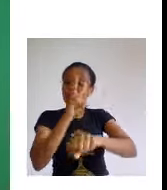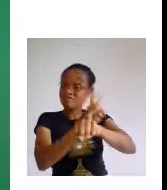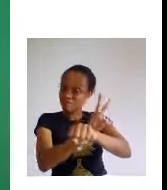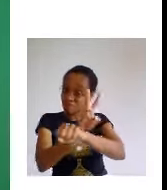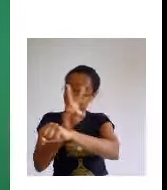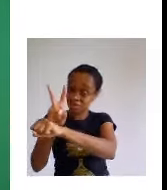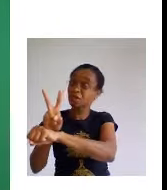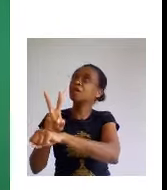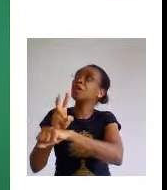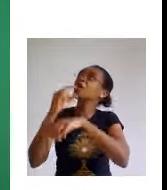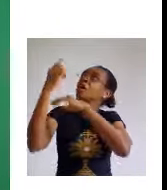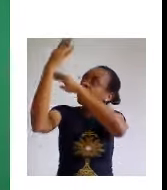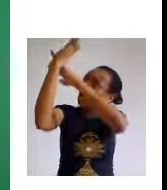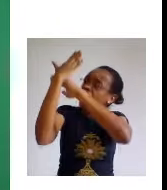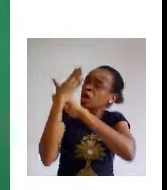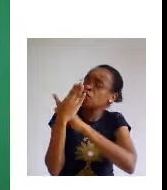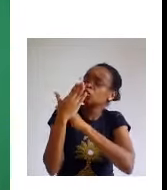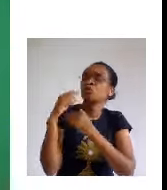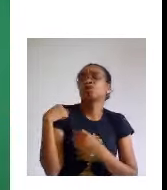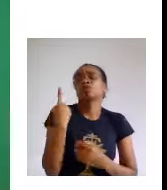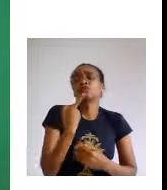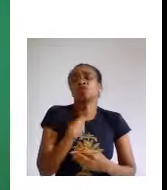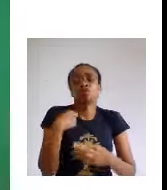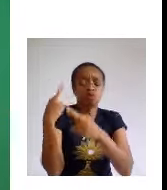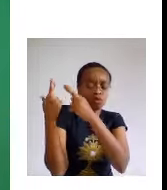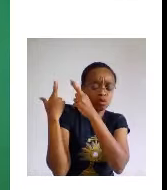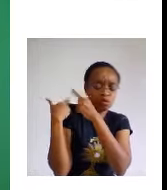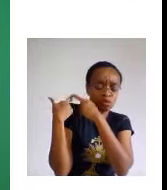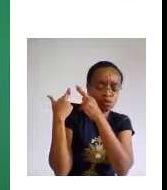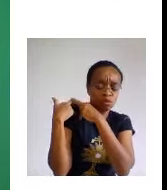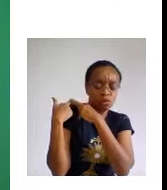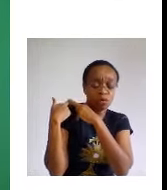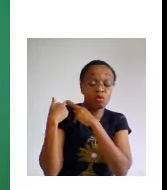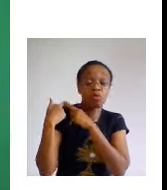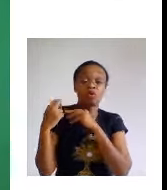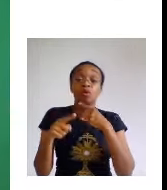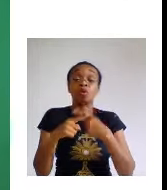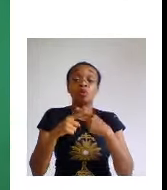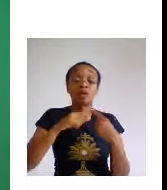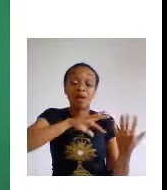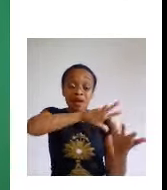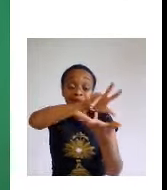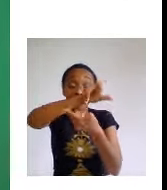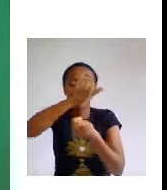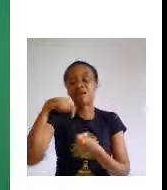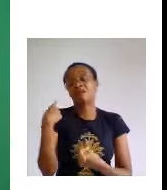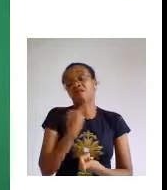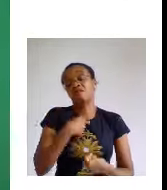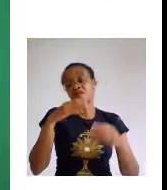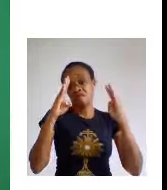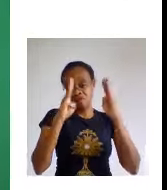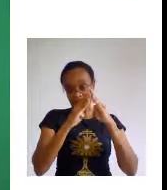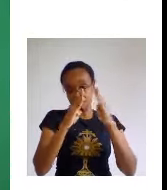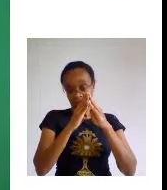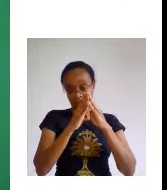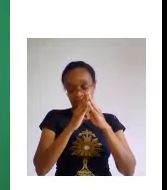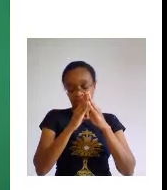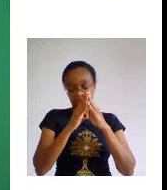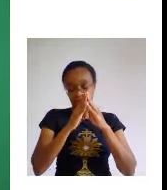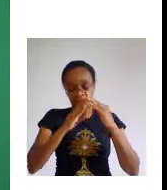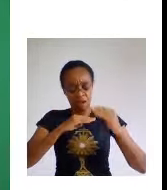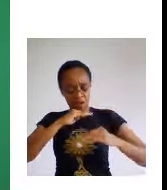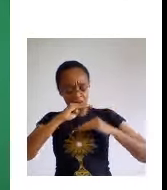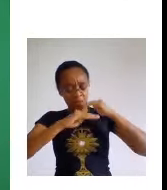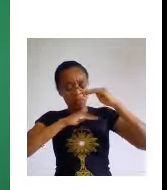Ajuda-nos a ser responsáveis e zelosos pela casa comum, a nossa Mãe Terra. Cresça em nosso